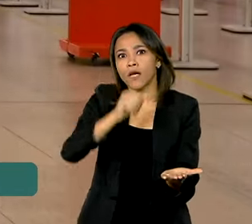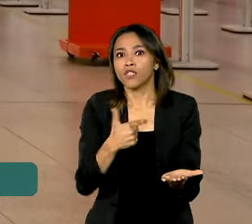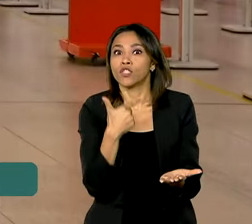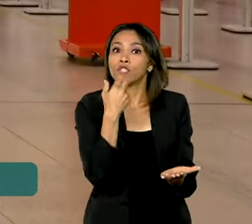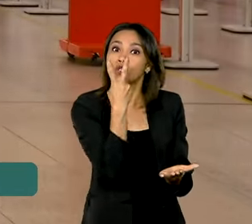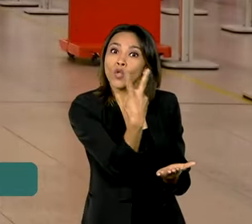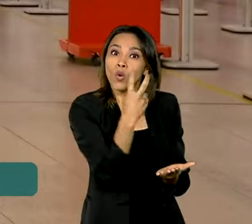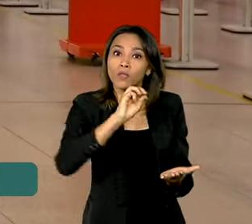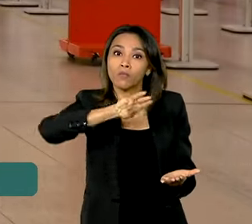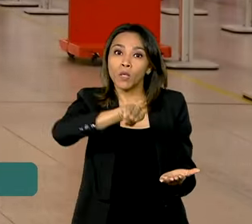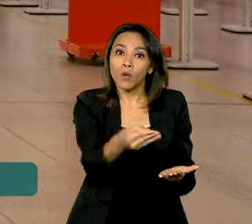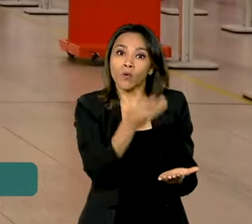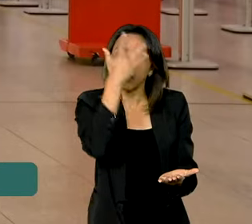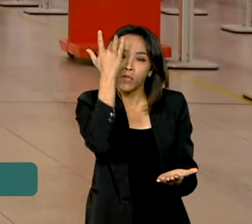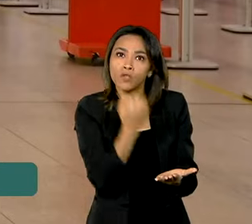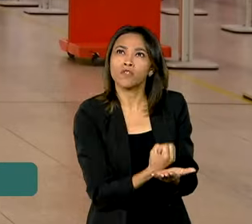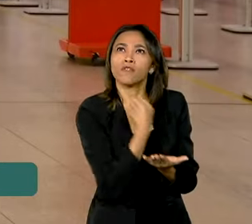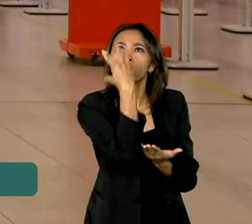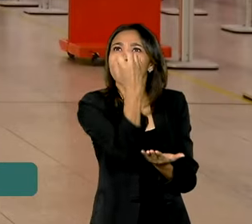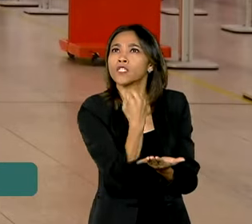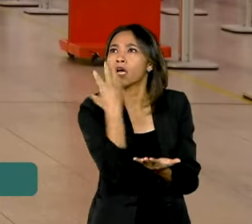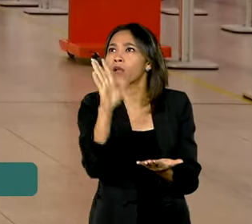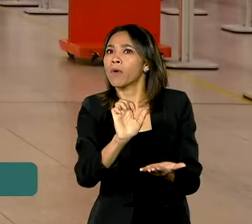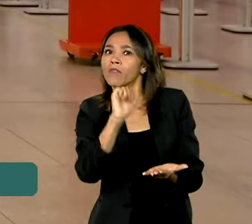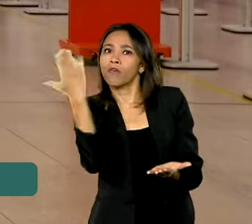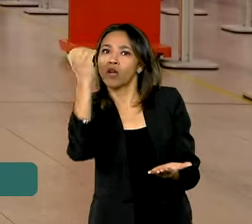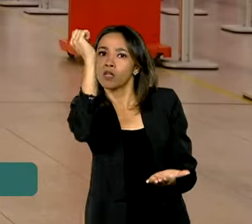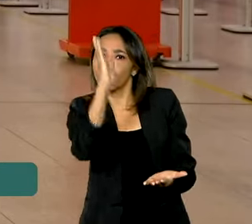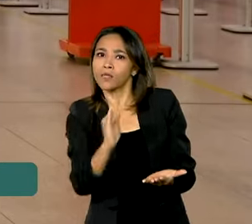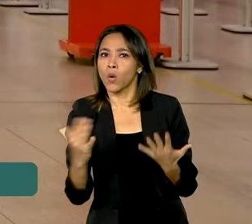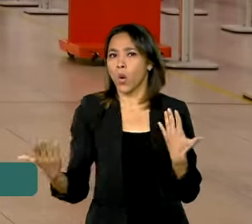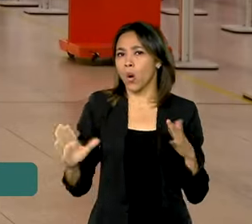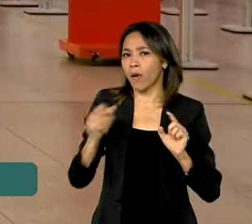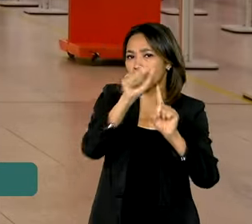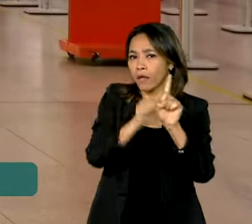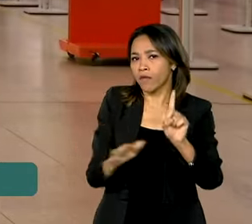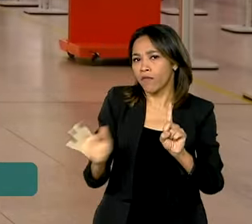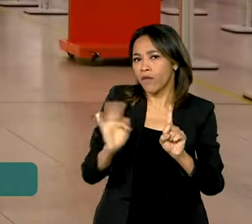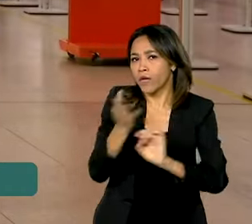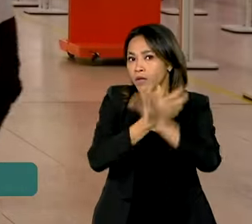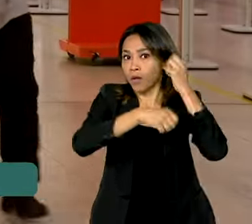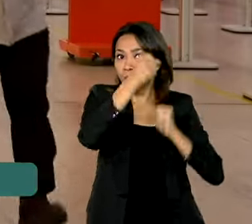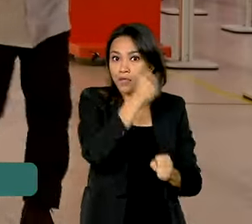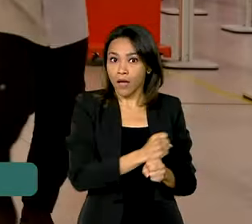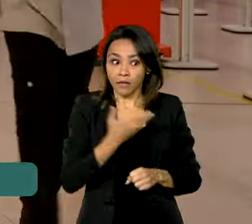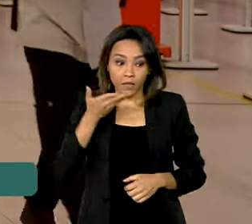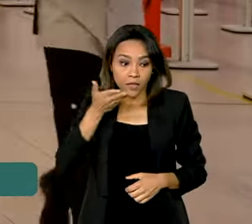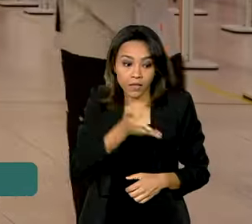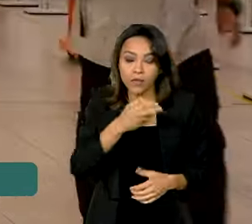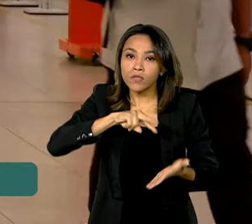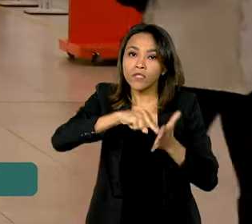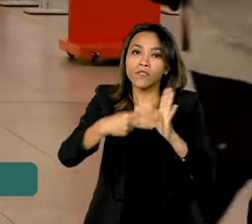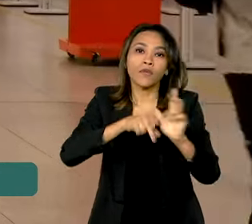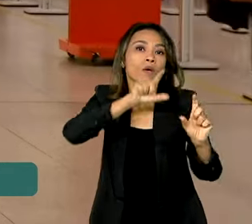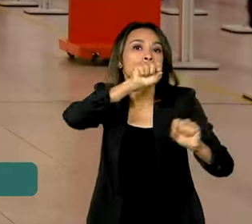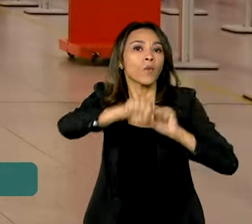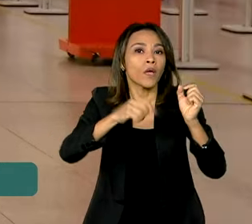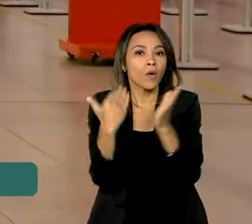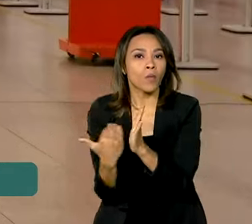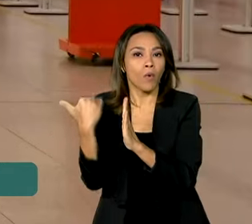de turistas viajaram em rotas internacionais. Comparado a fevereiro do ano passado, o resultado representa um crescimento